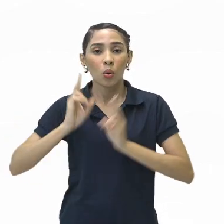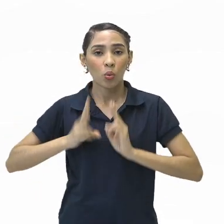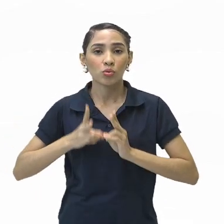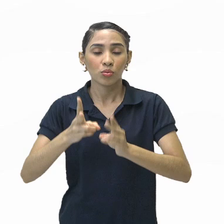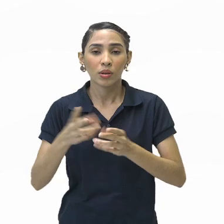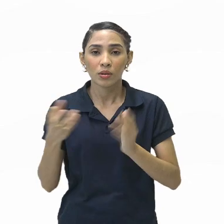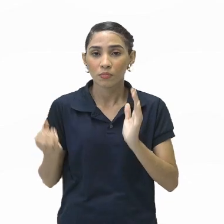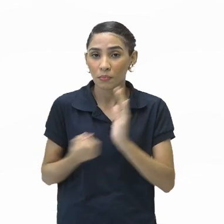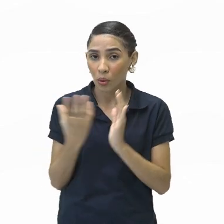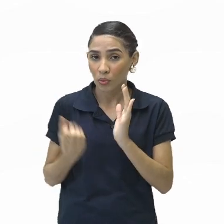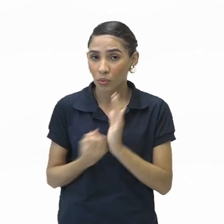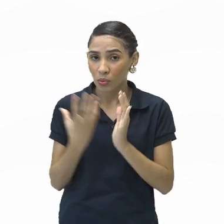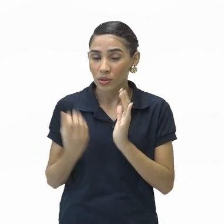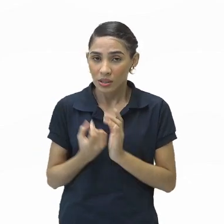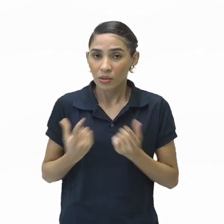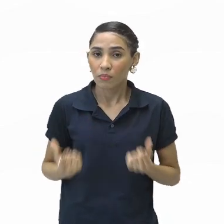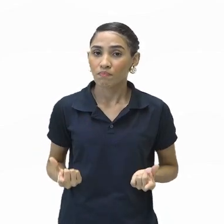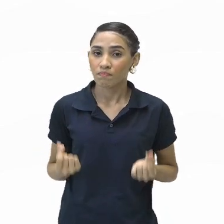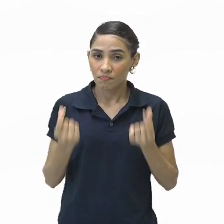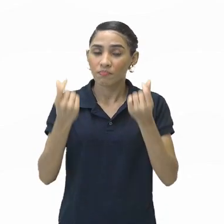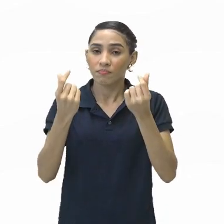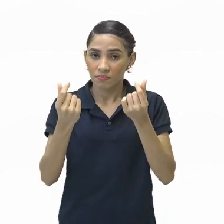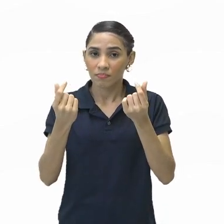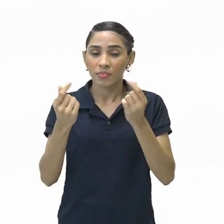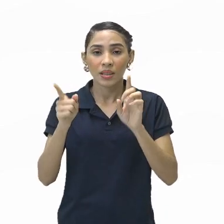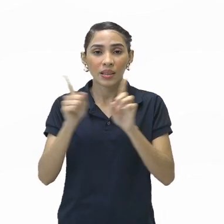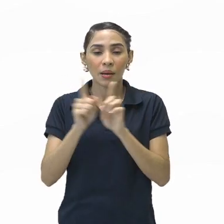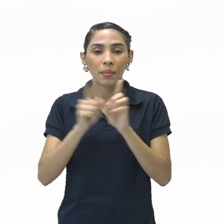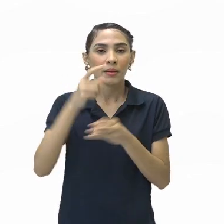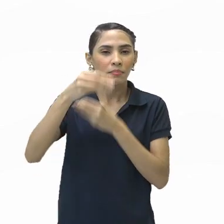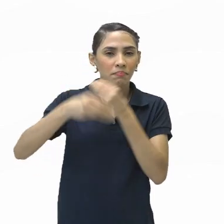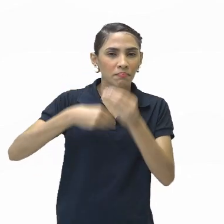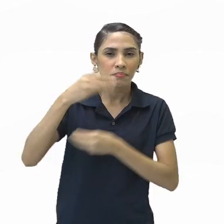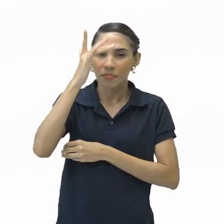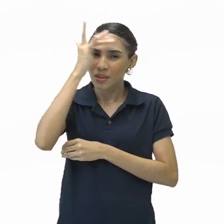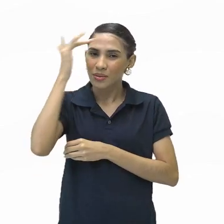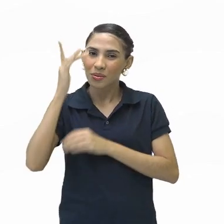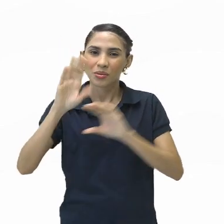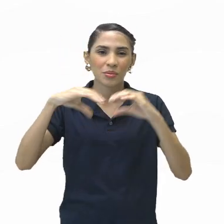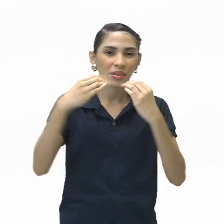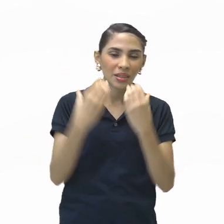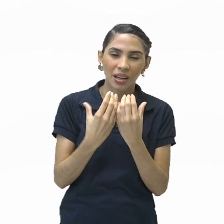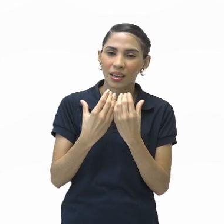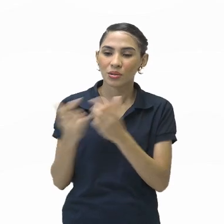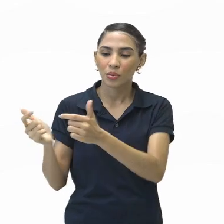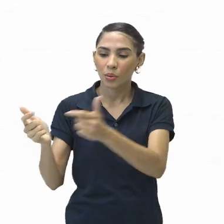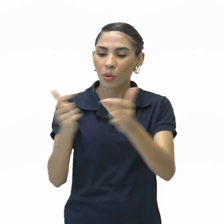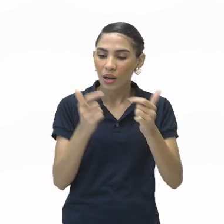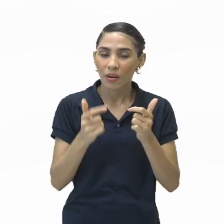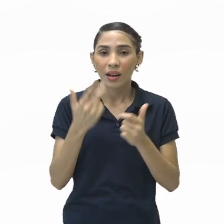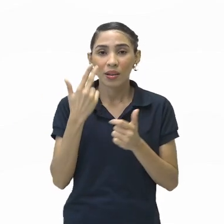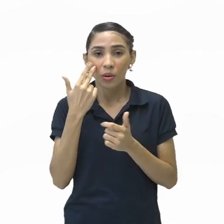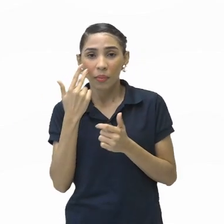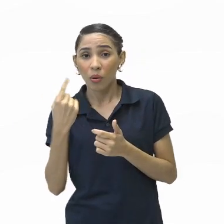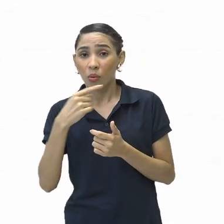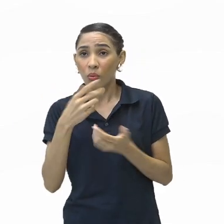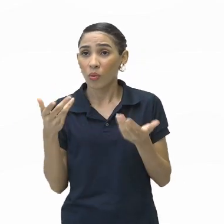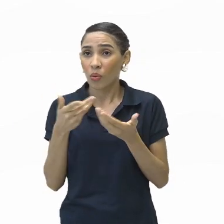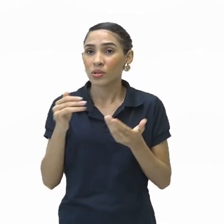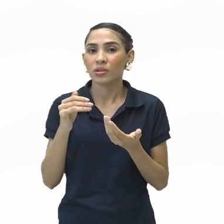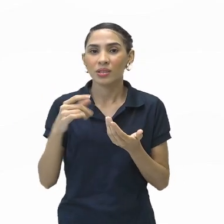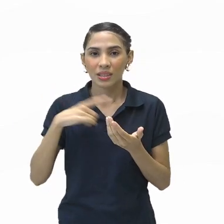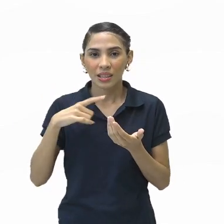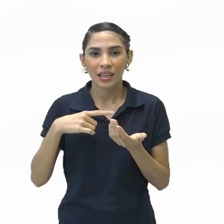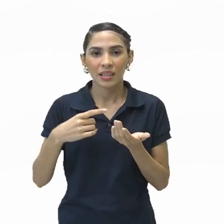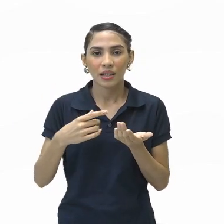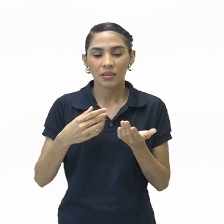alguma forma, gerando riqueza de alguma forma, envolvendo pessoas ali, as comunidades locais. É muito comum a gente ver hoje em dia cooperativa,